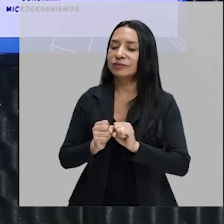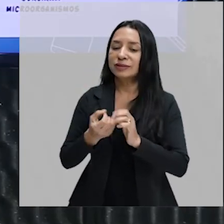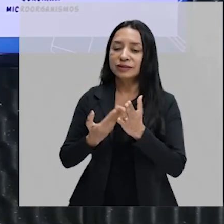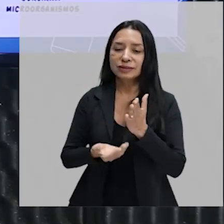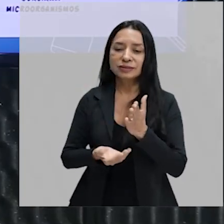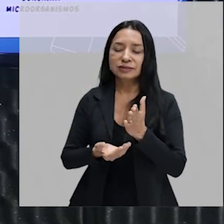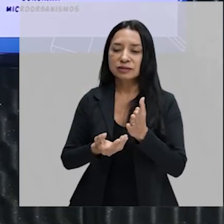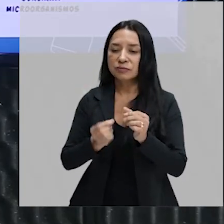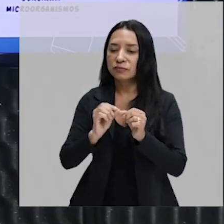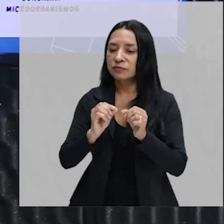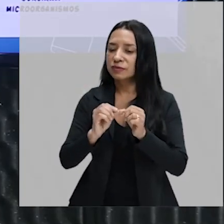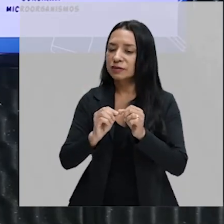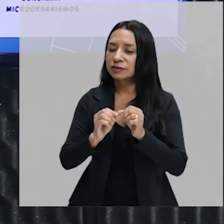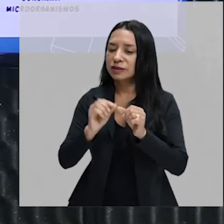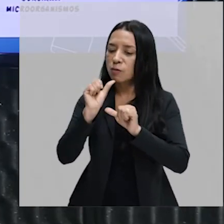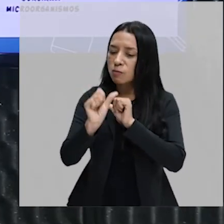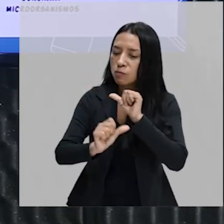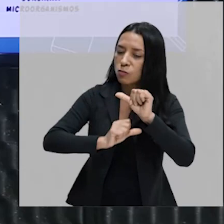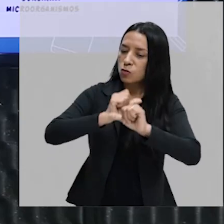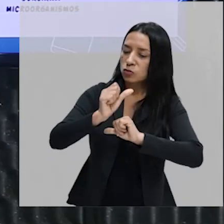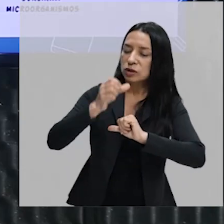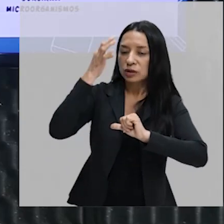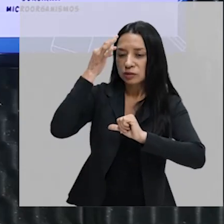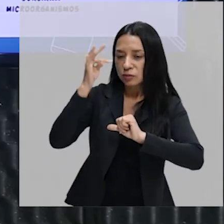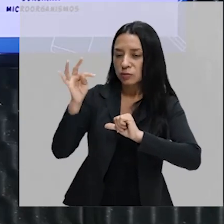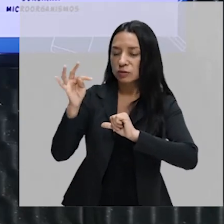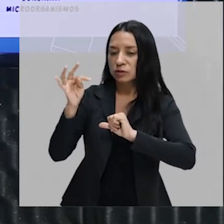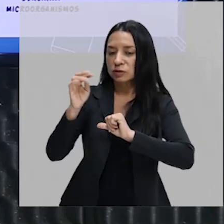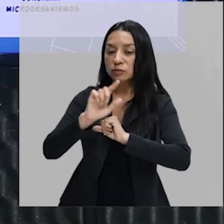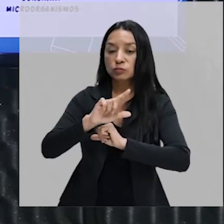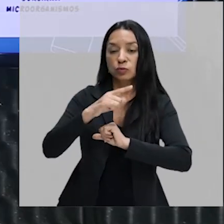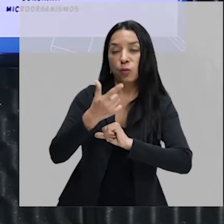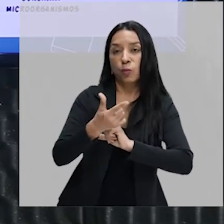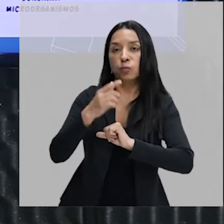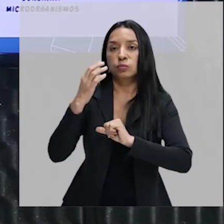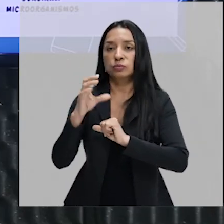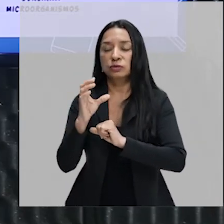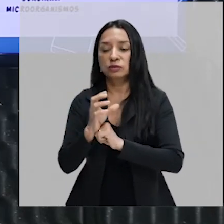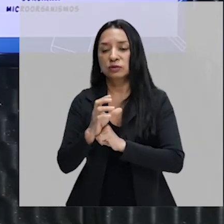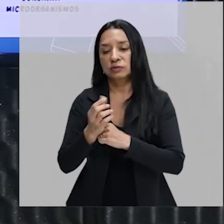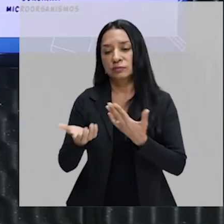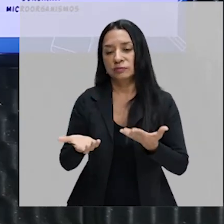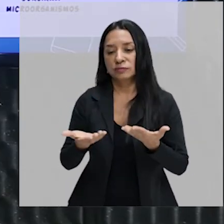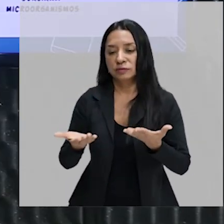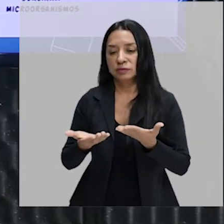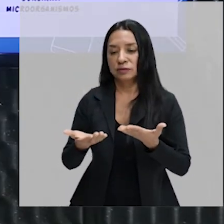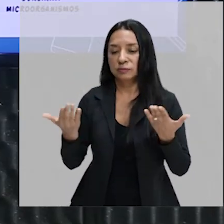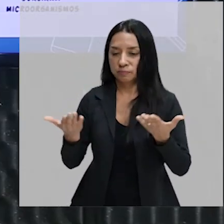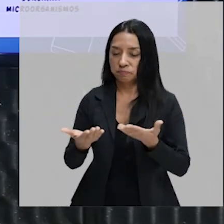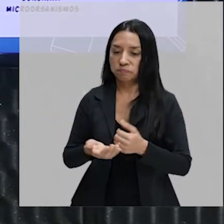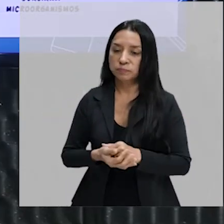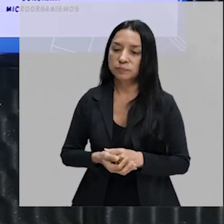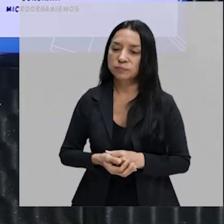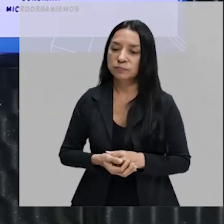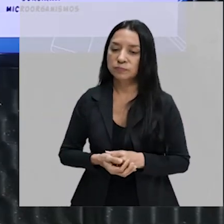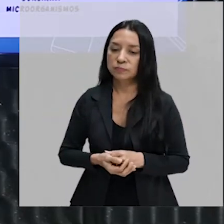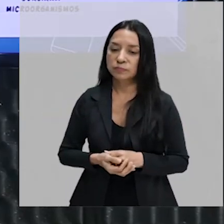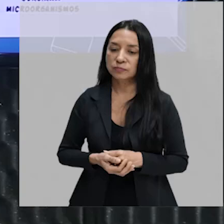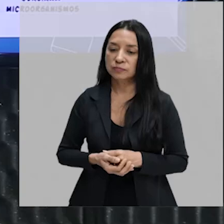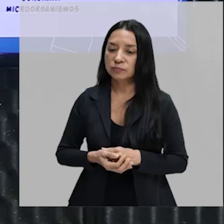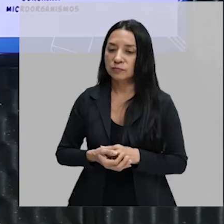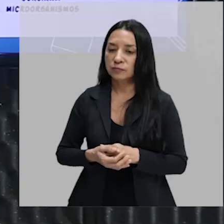esse argumento do Needham, tá? Por isso que até então, até essa parte aqui,